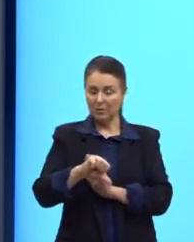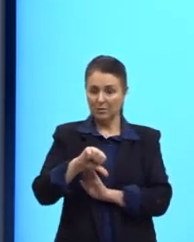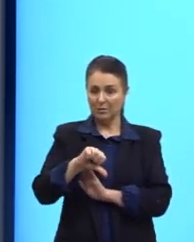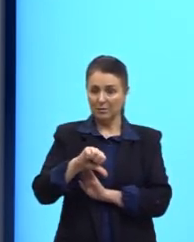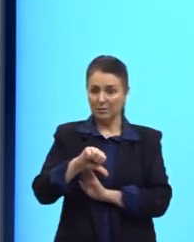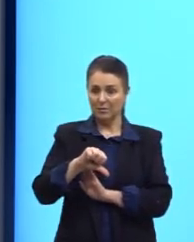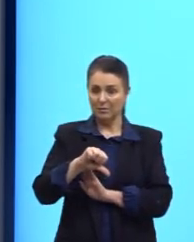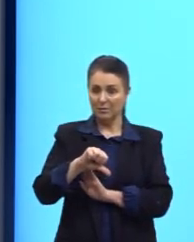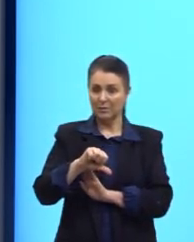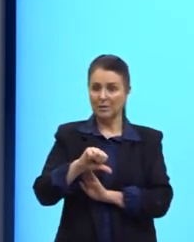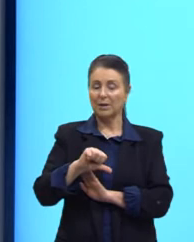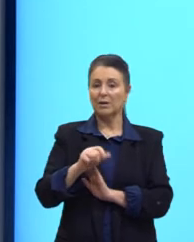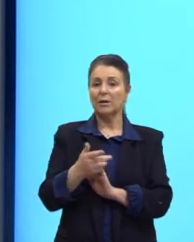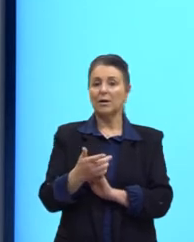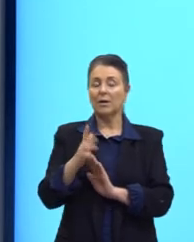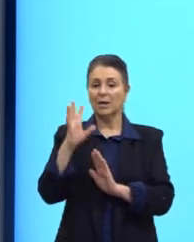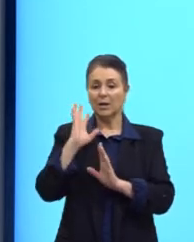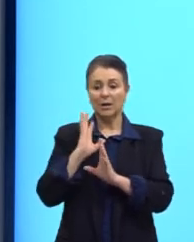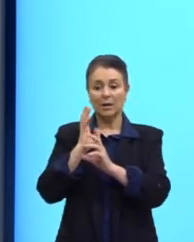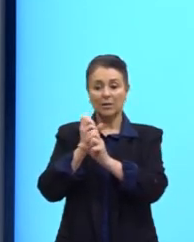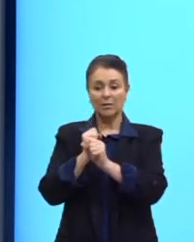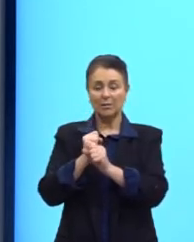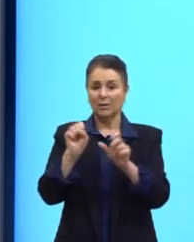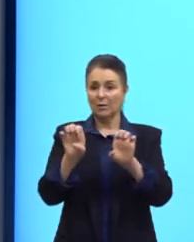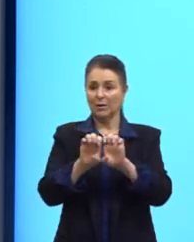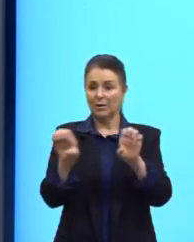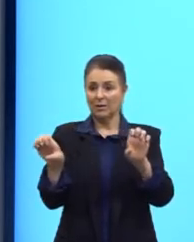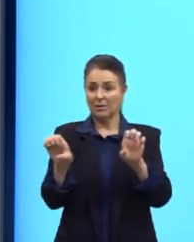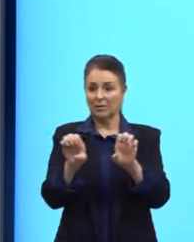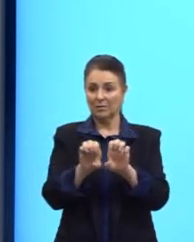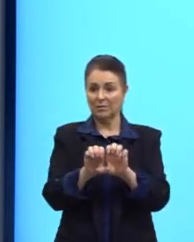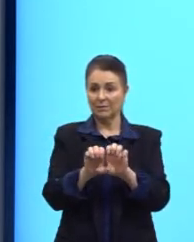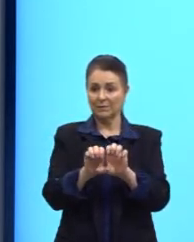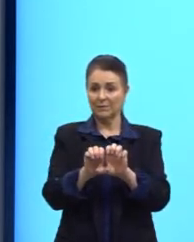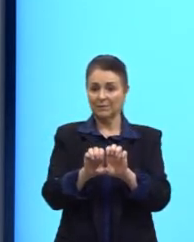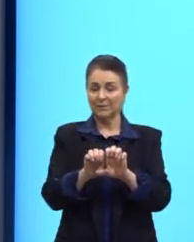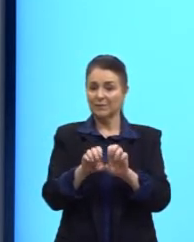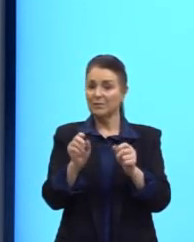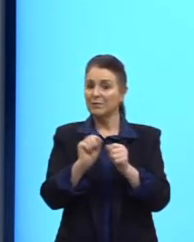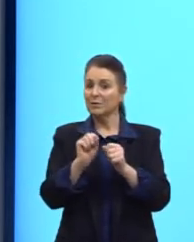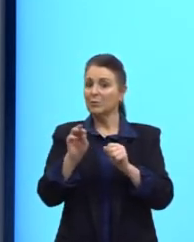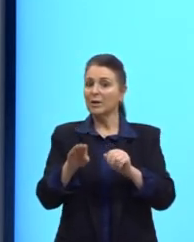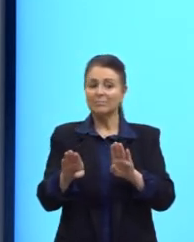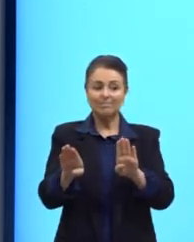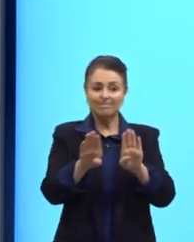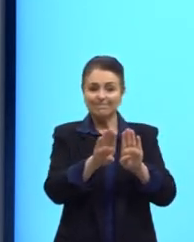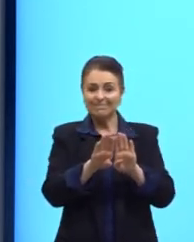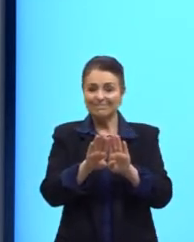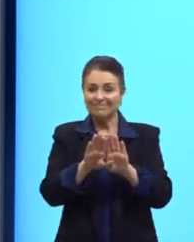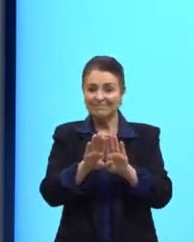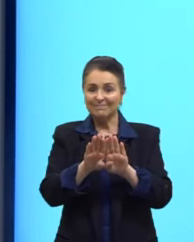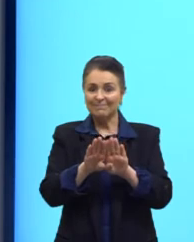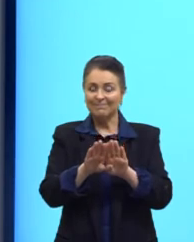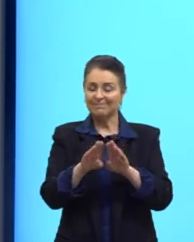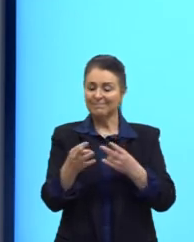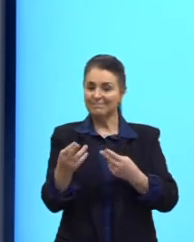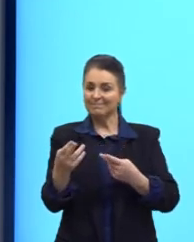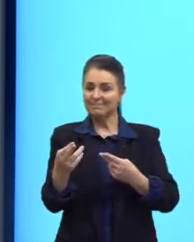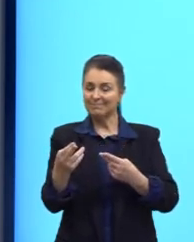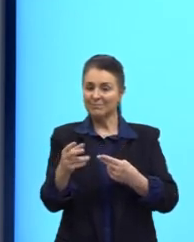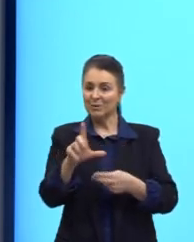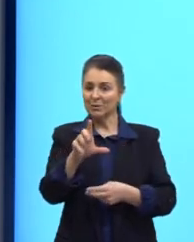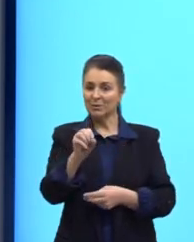resolvendo nessa equação que nós temos apenas igualando os logaritmos então